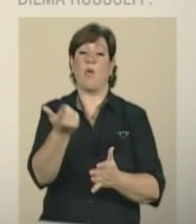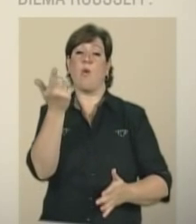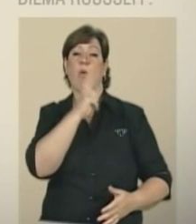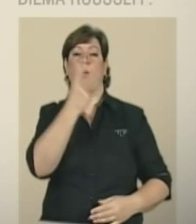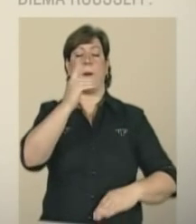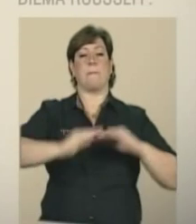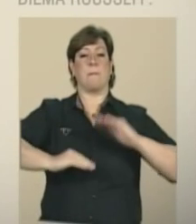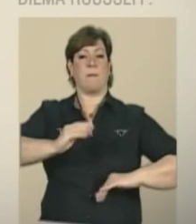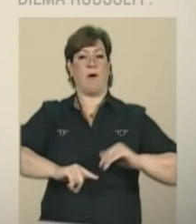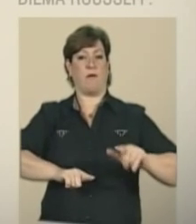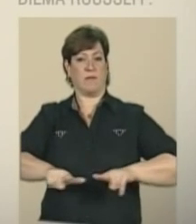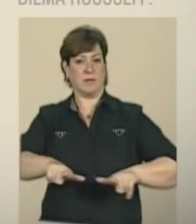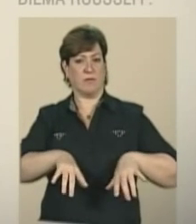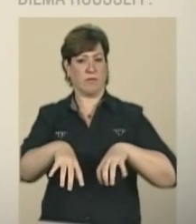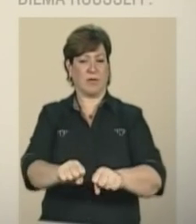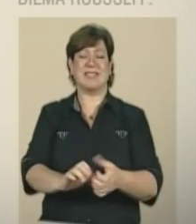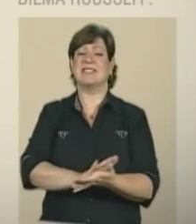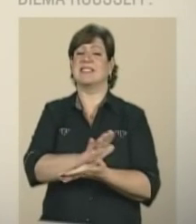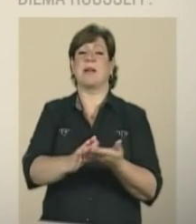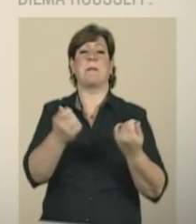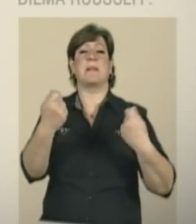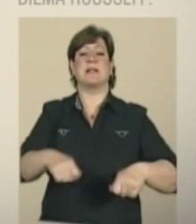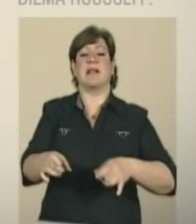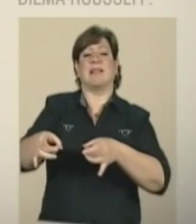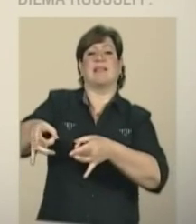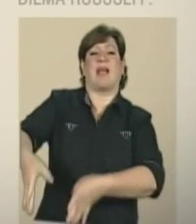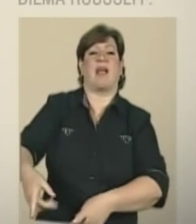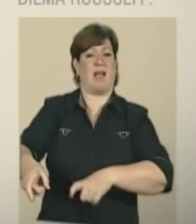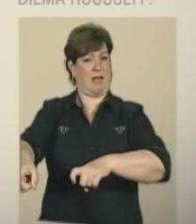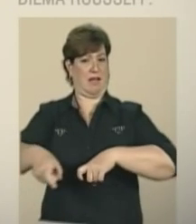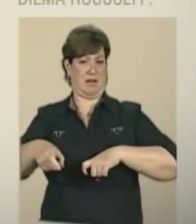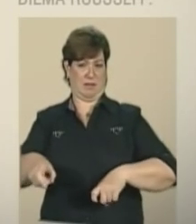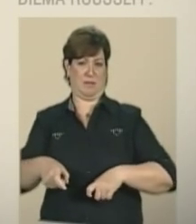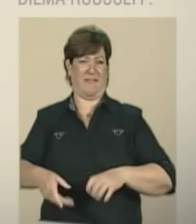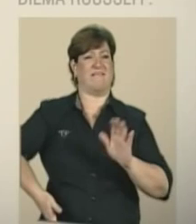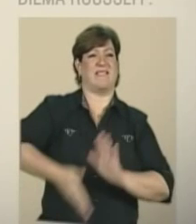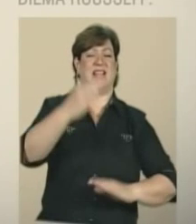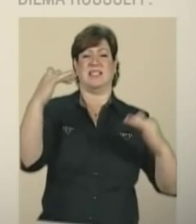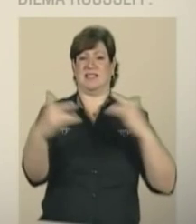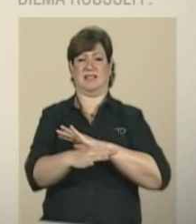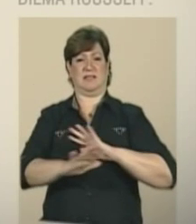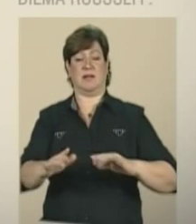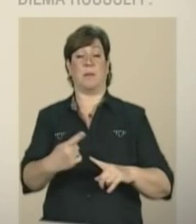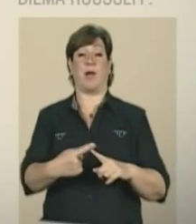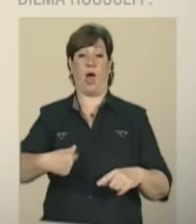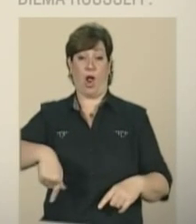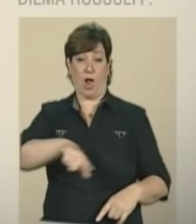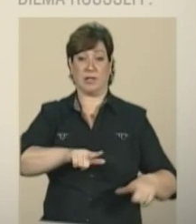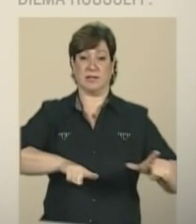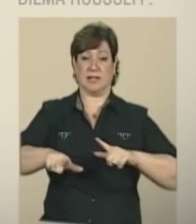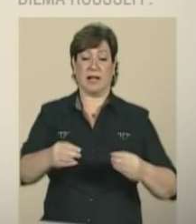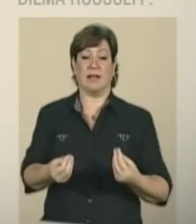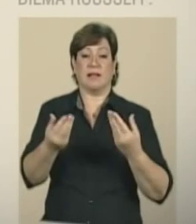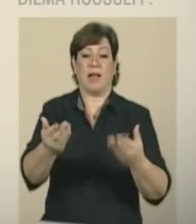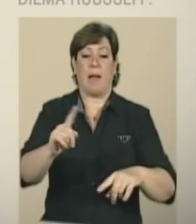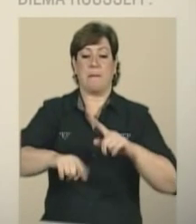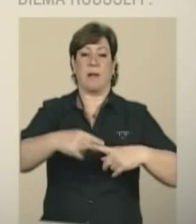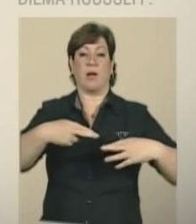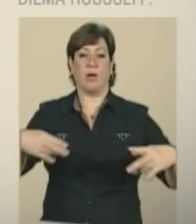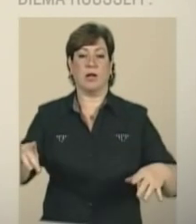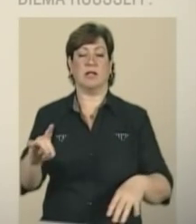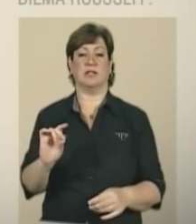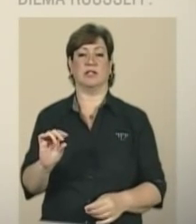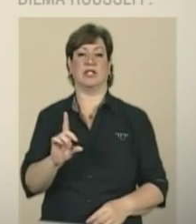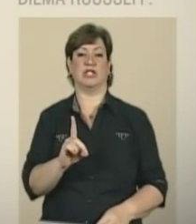profissão sem precisar deixar o campo uma das nossas ações será oferecer material didático